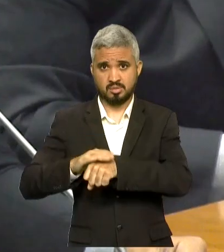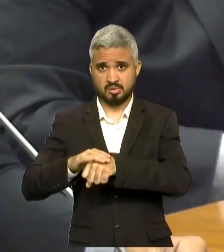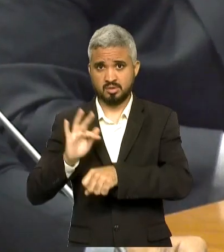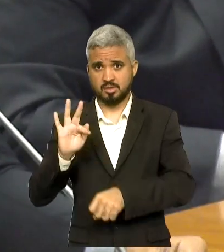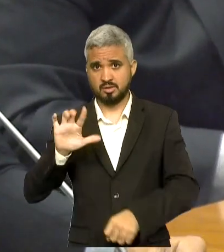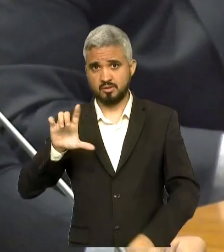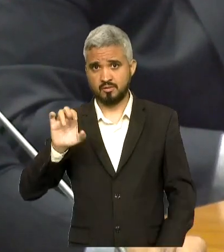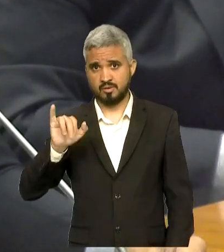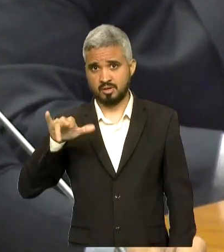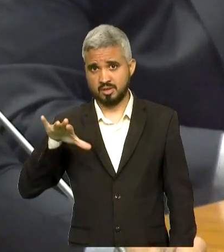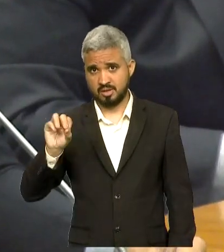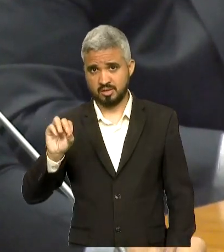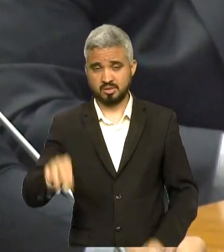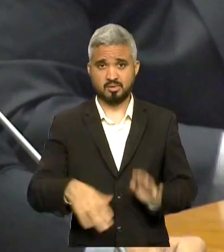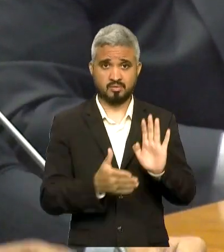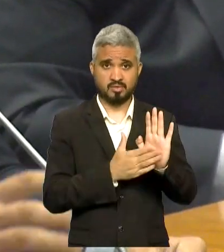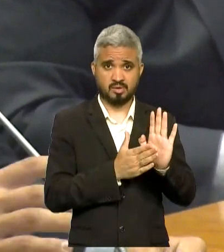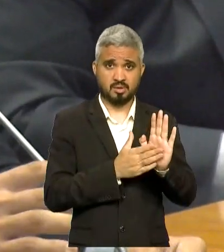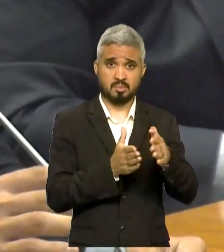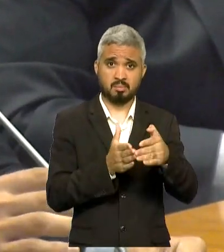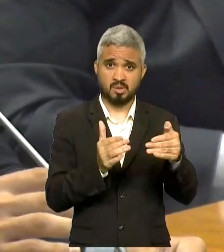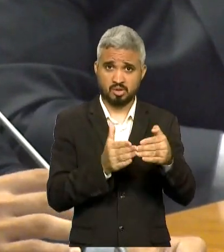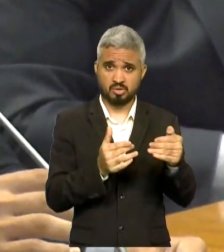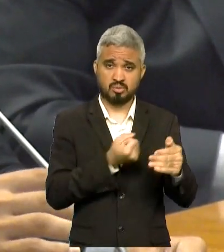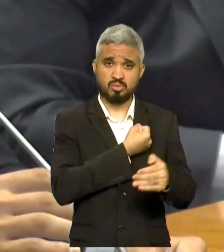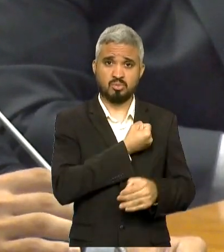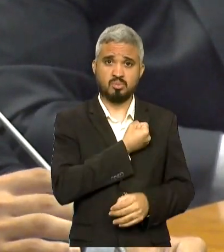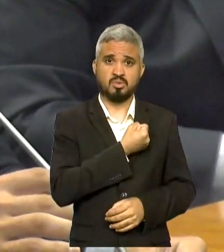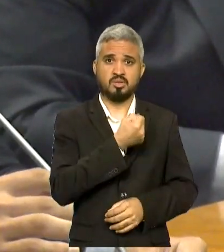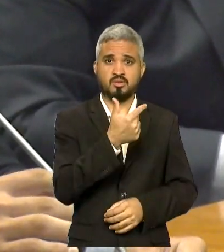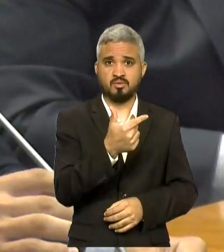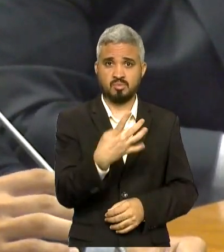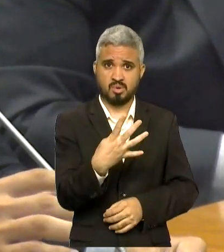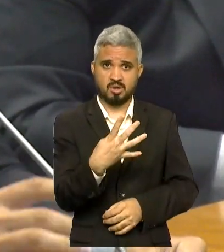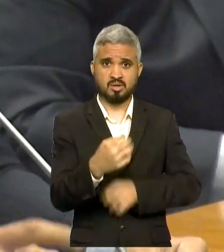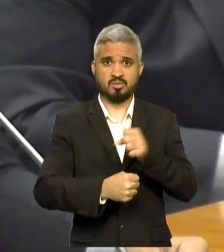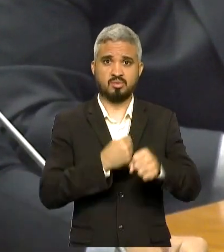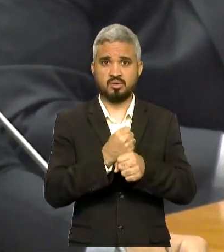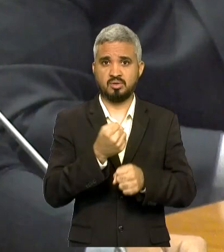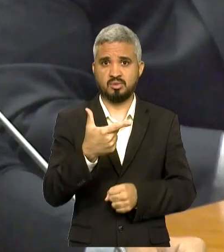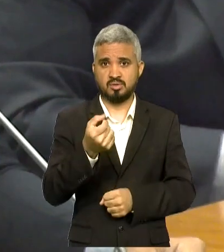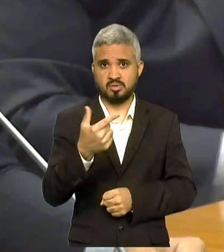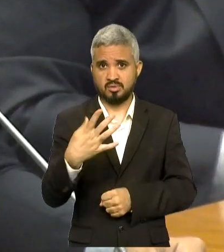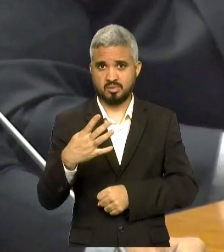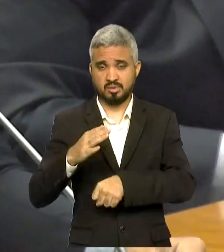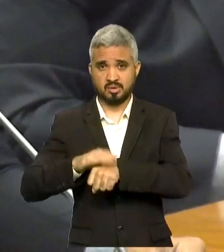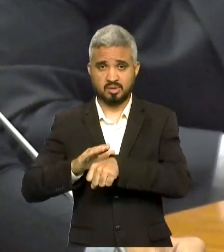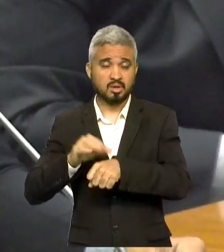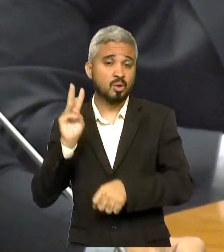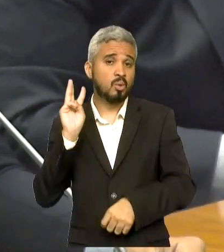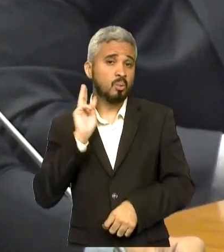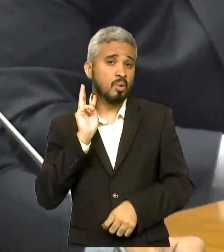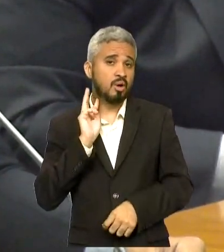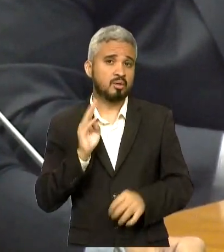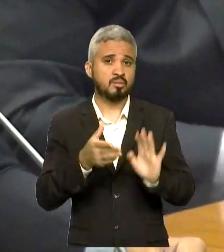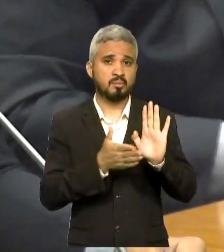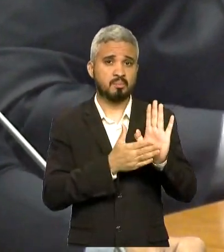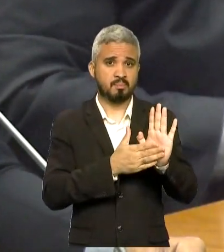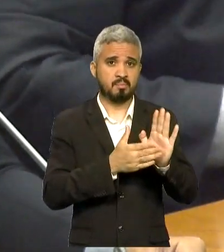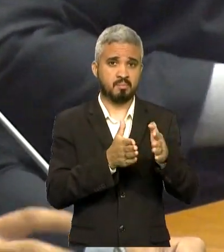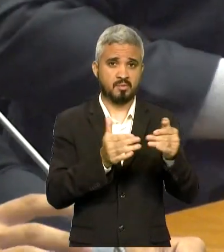Neto. Requerimentos. Requerimentos número 024/2024, de autoria do deputado Wellington do Curso. Requerimento